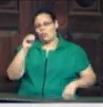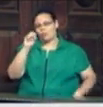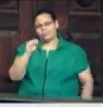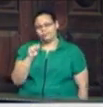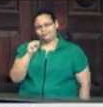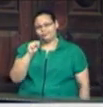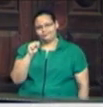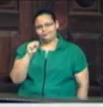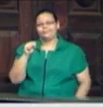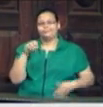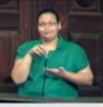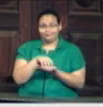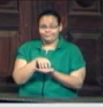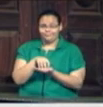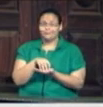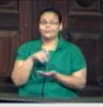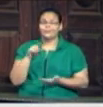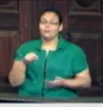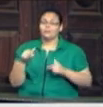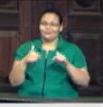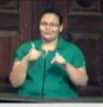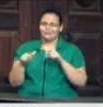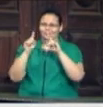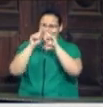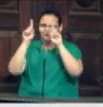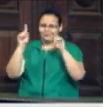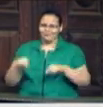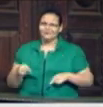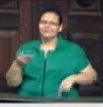sociais. E os servidores?